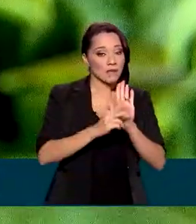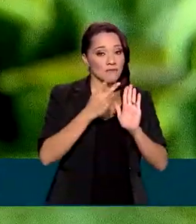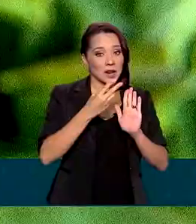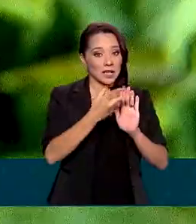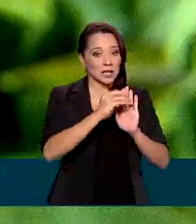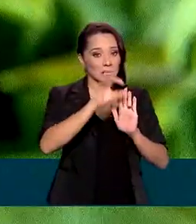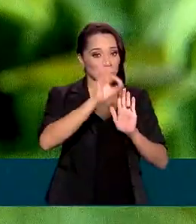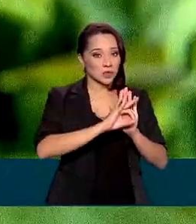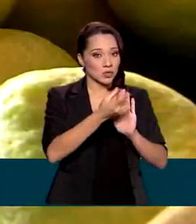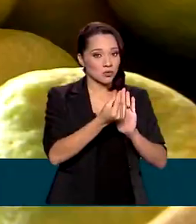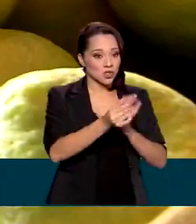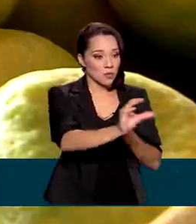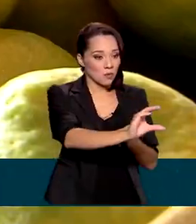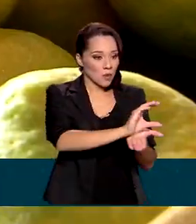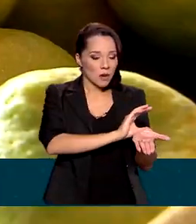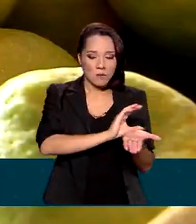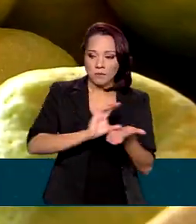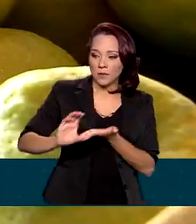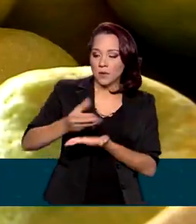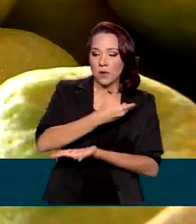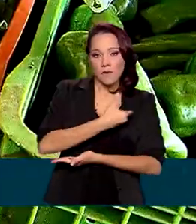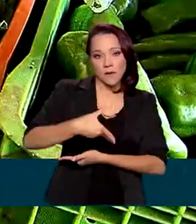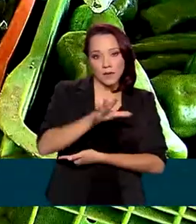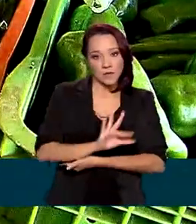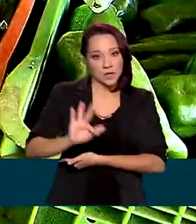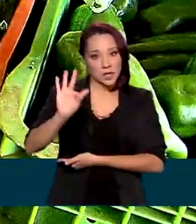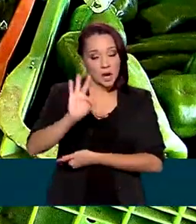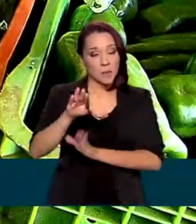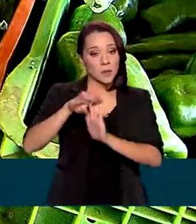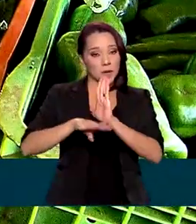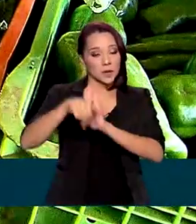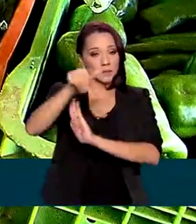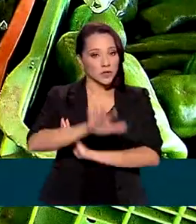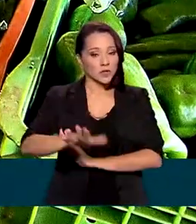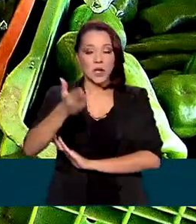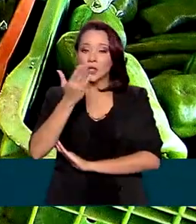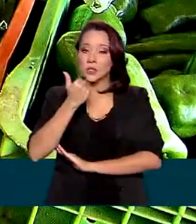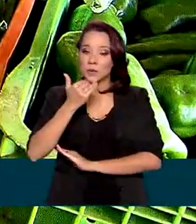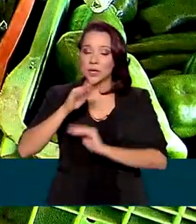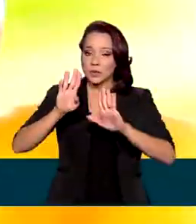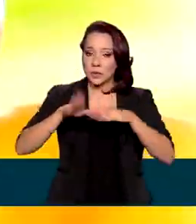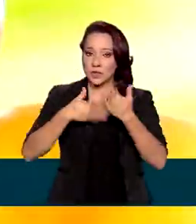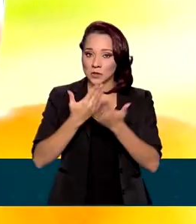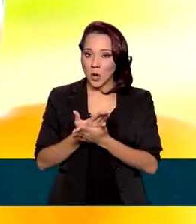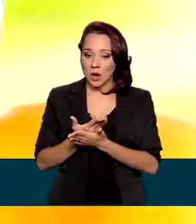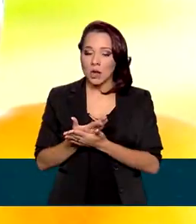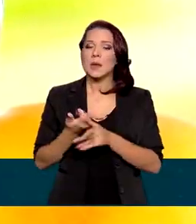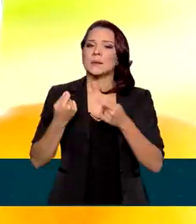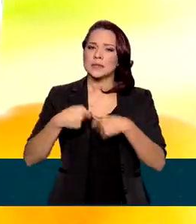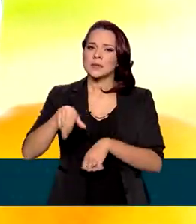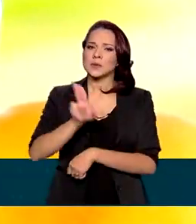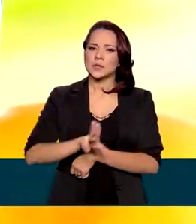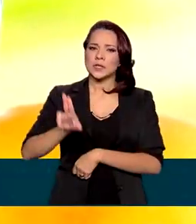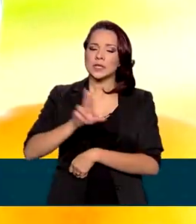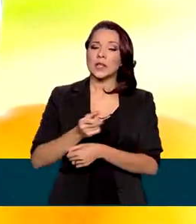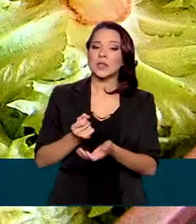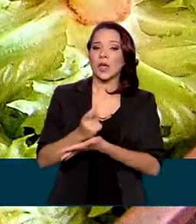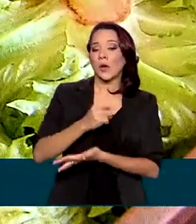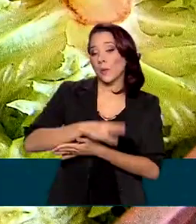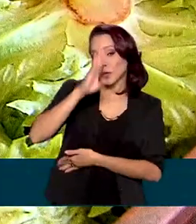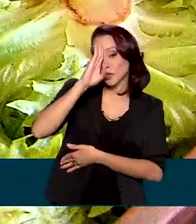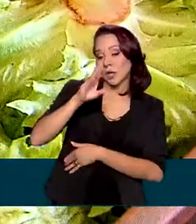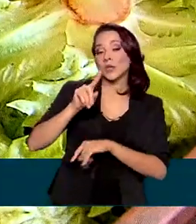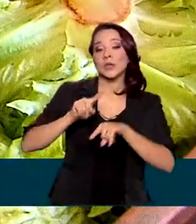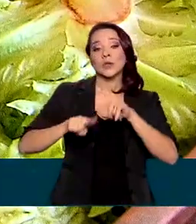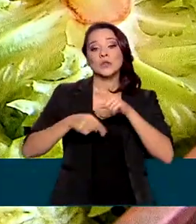dos recursos repassados pelo governo federal para o Programa Nacional de Alimentação Escolar sejam utilizados na compra direta